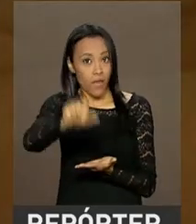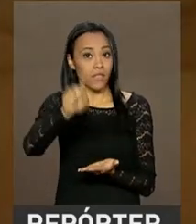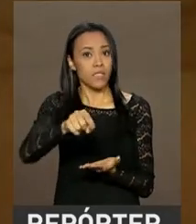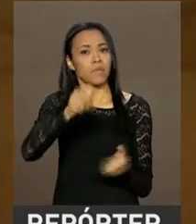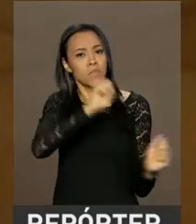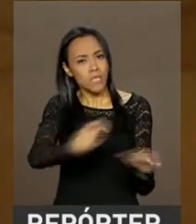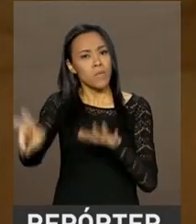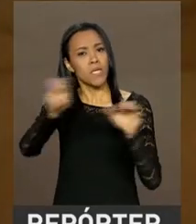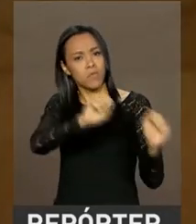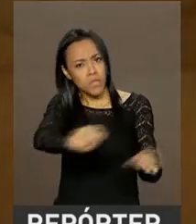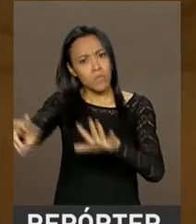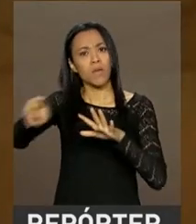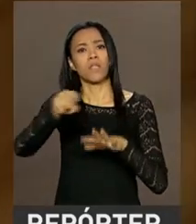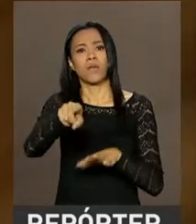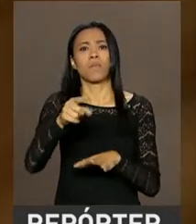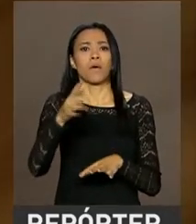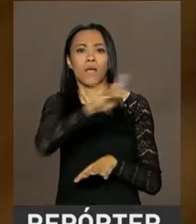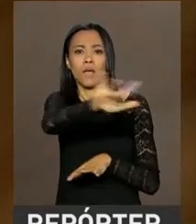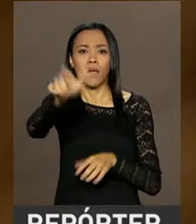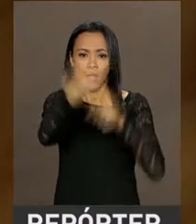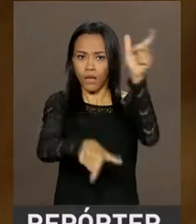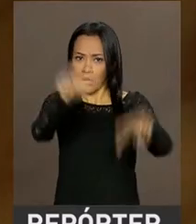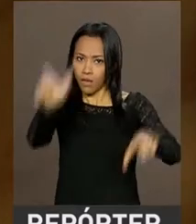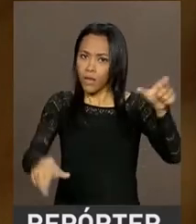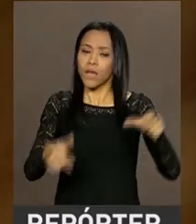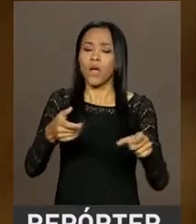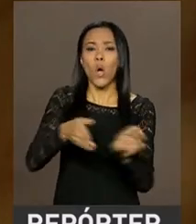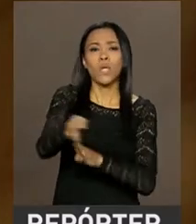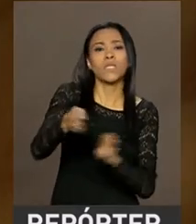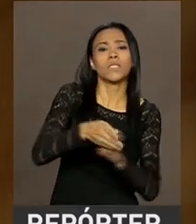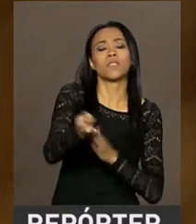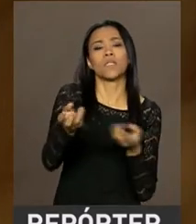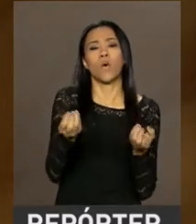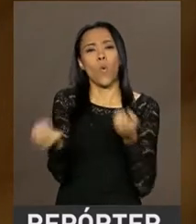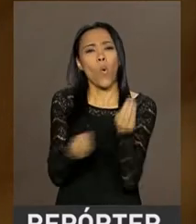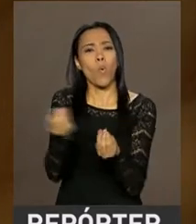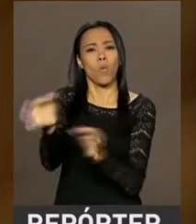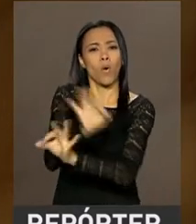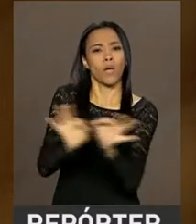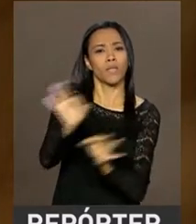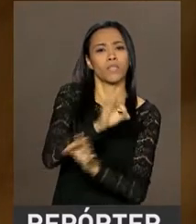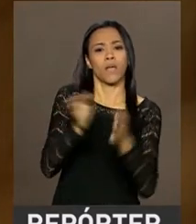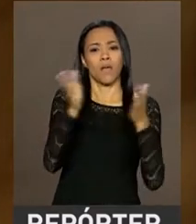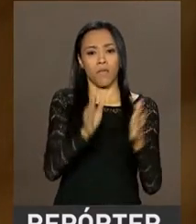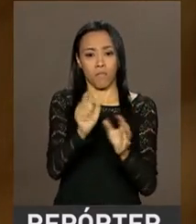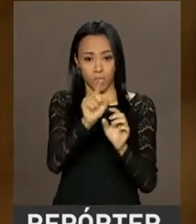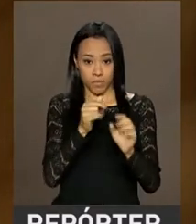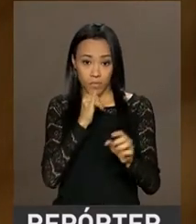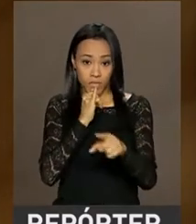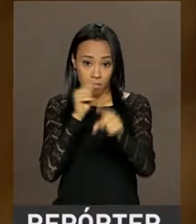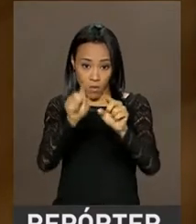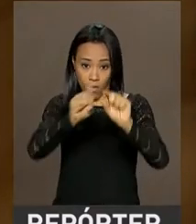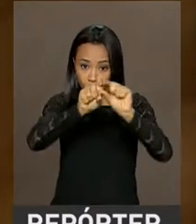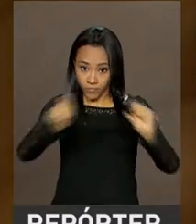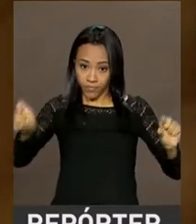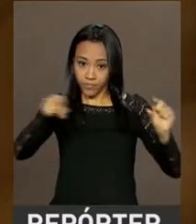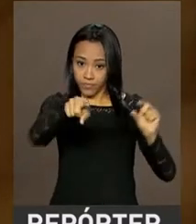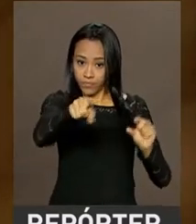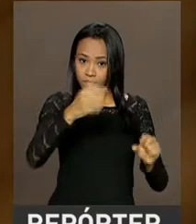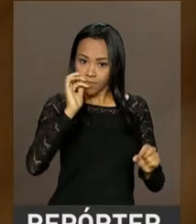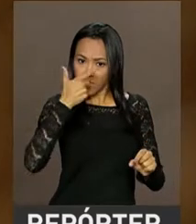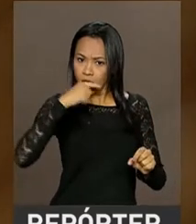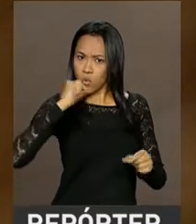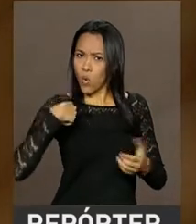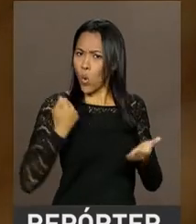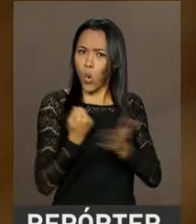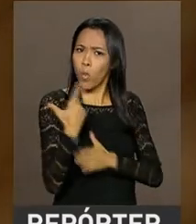semanalmente aos clientes você sempre dicas de gestão e organização frases como esta quem nunca comprou por impulso